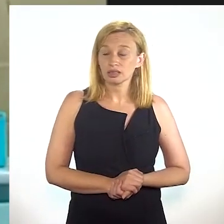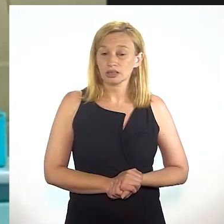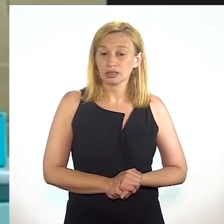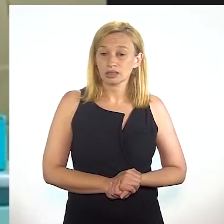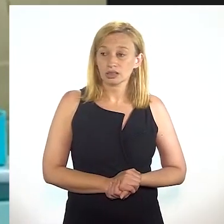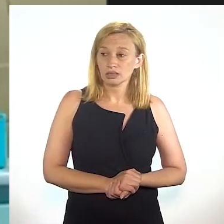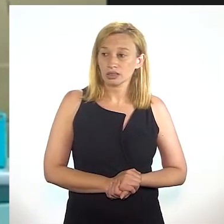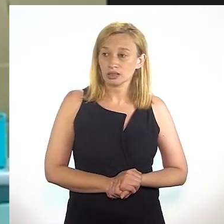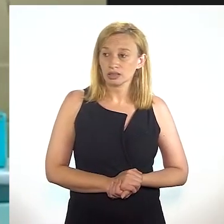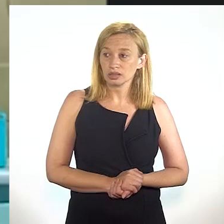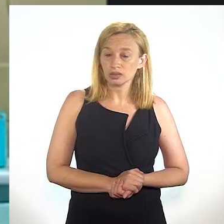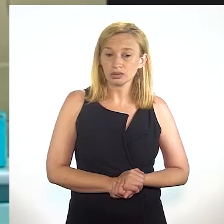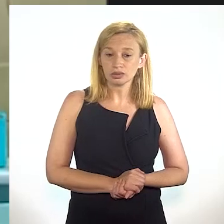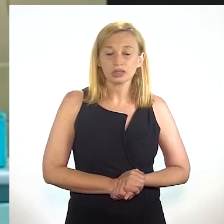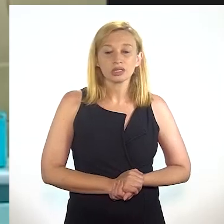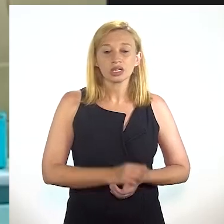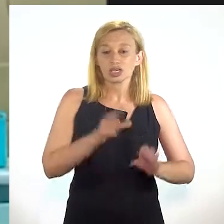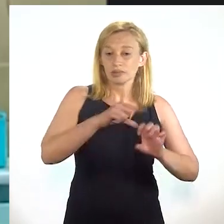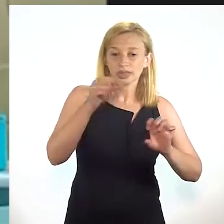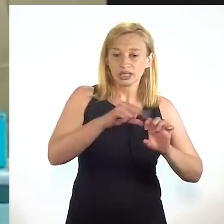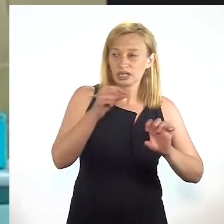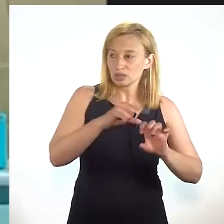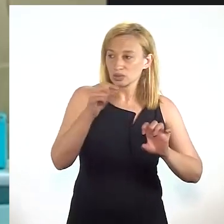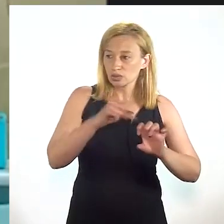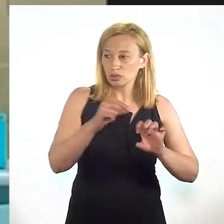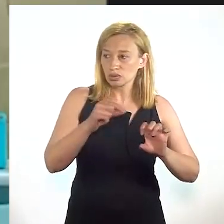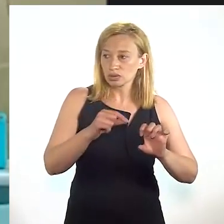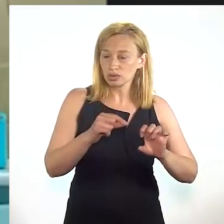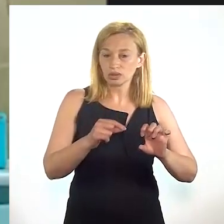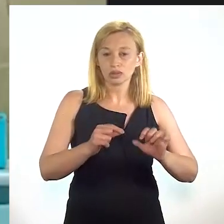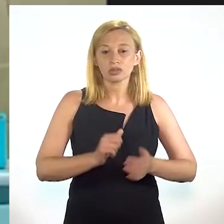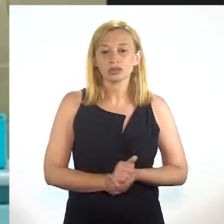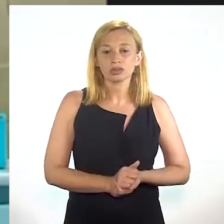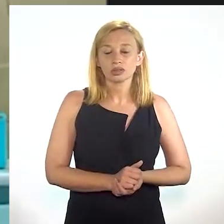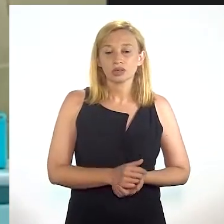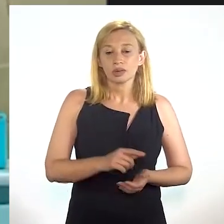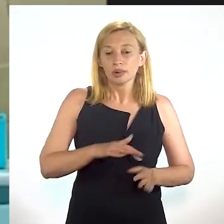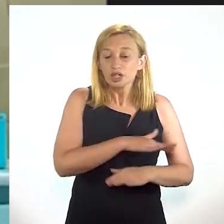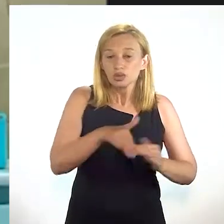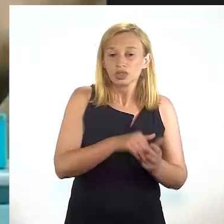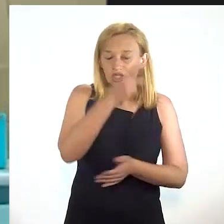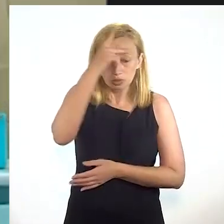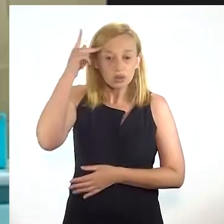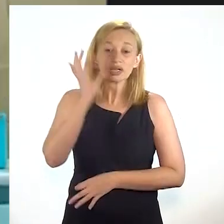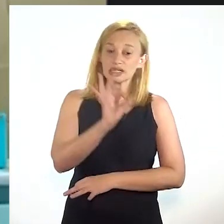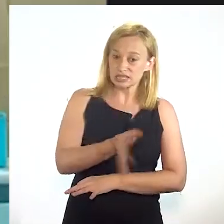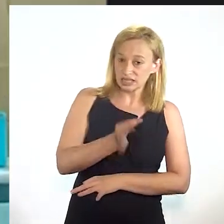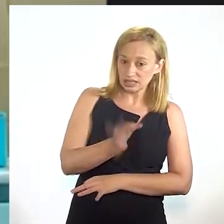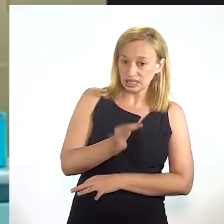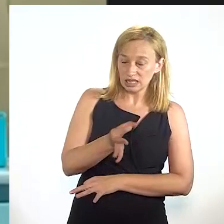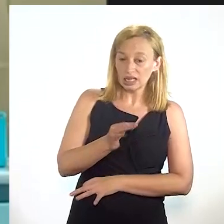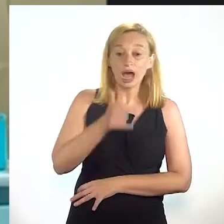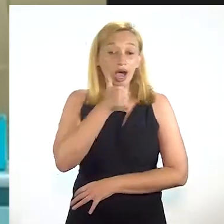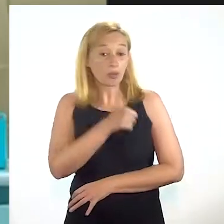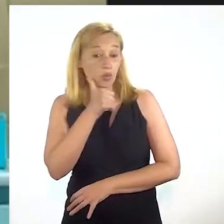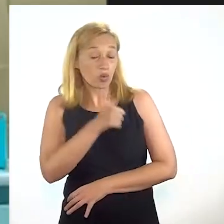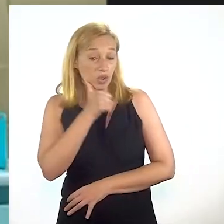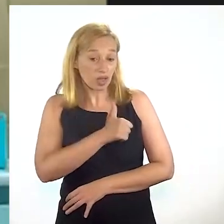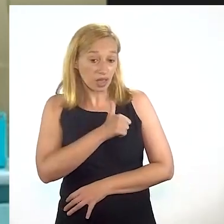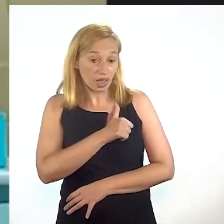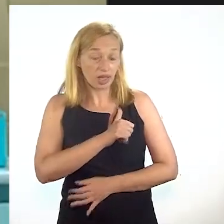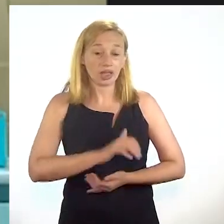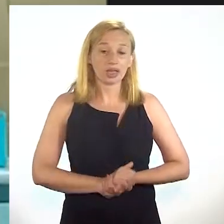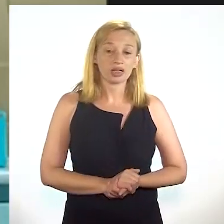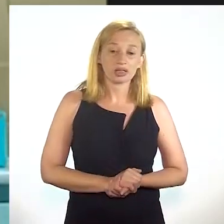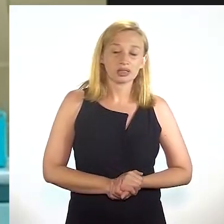gente precisa disso também. Ser empreendedor não é para todo mundo. Isso é uma coisa que eu